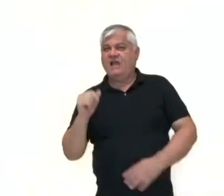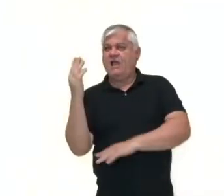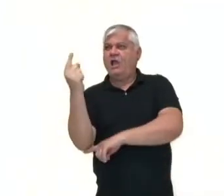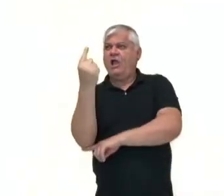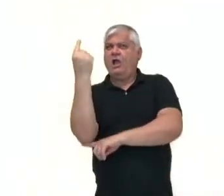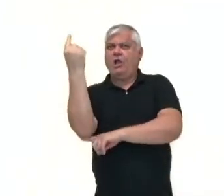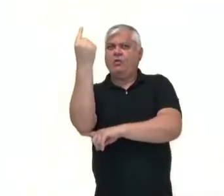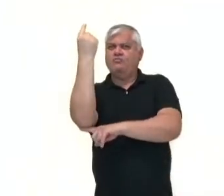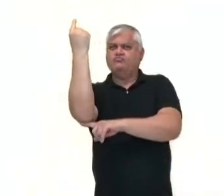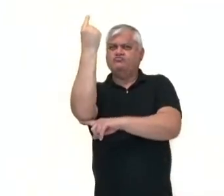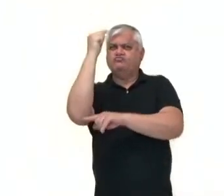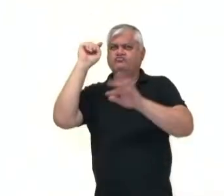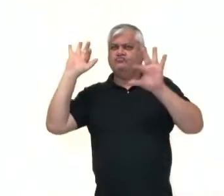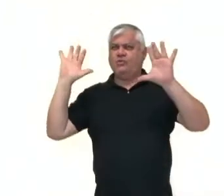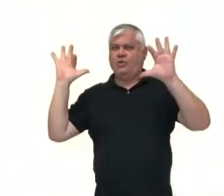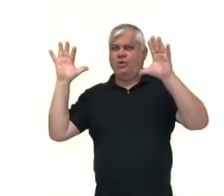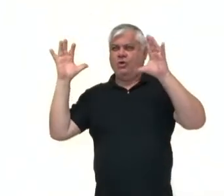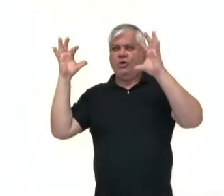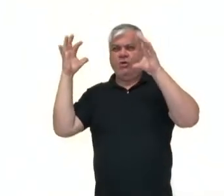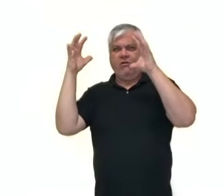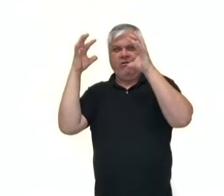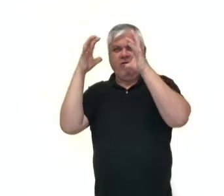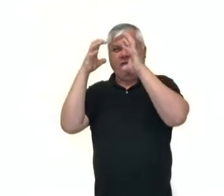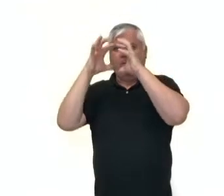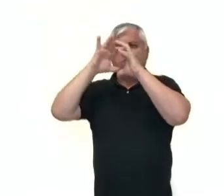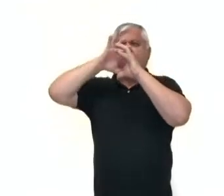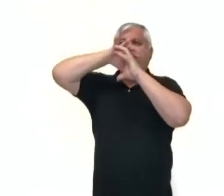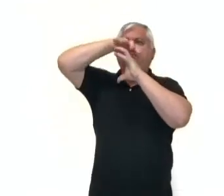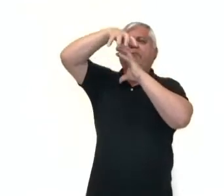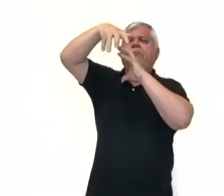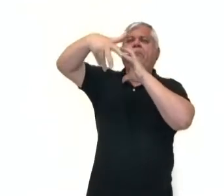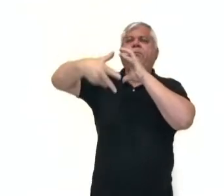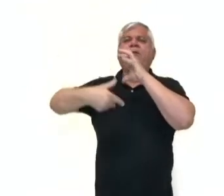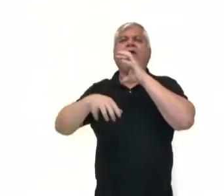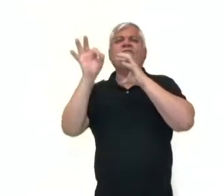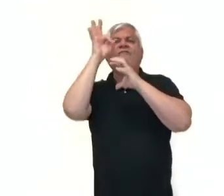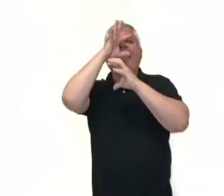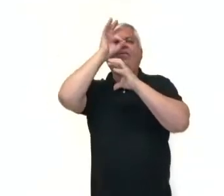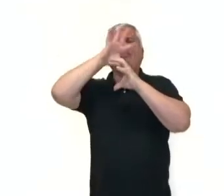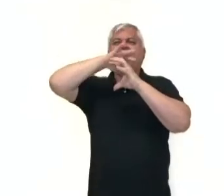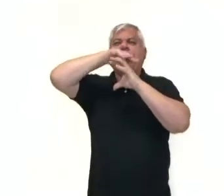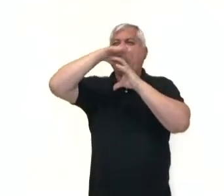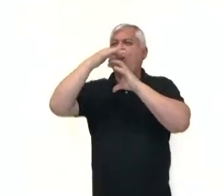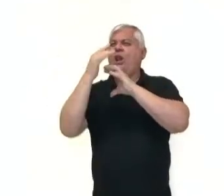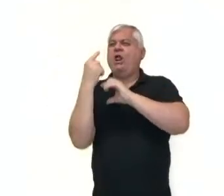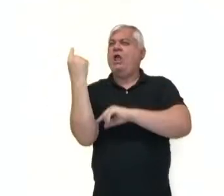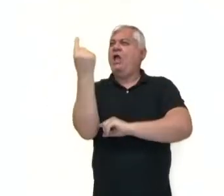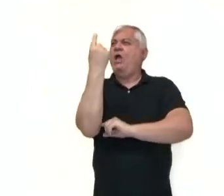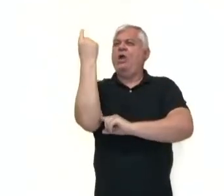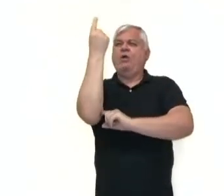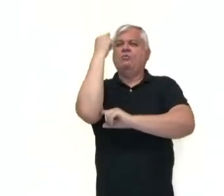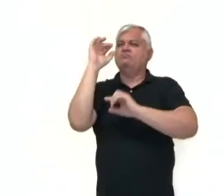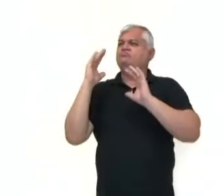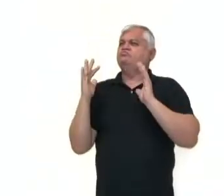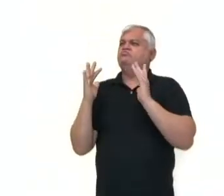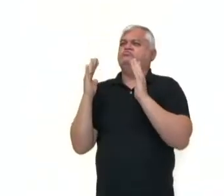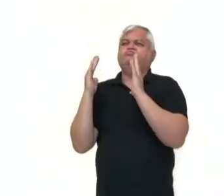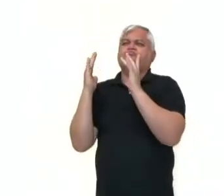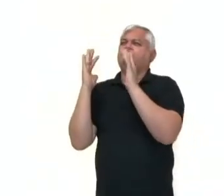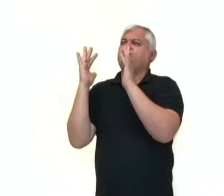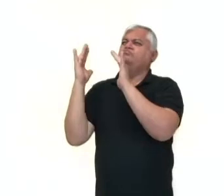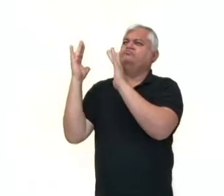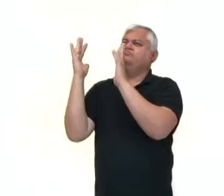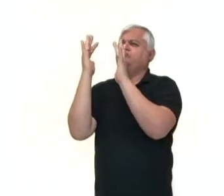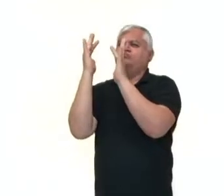floresta densa, fechada, né? Com presença de vegetação de grande porte e de todos os tipos,